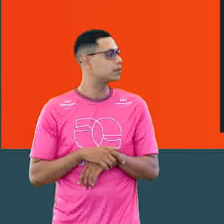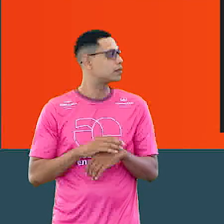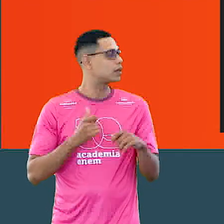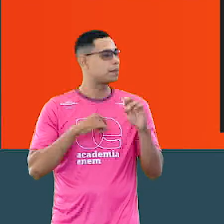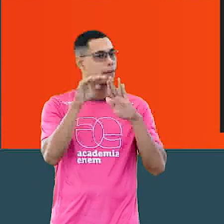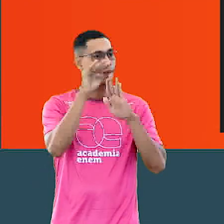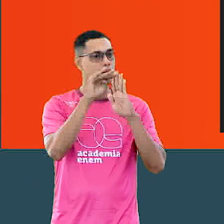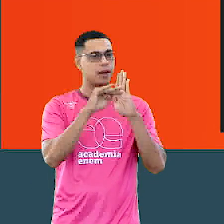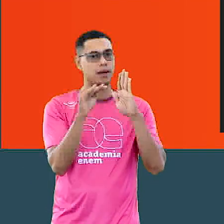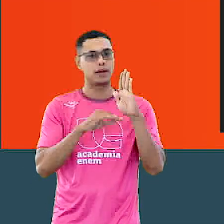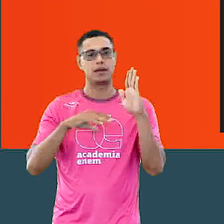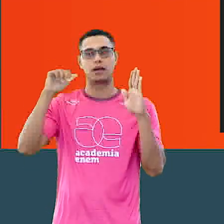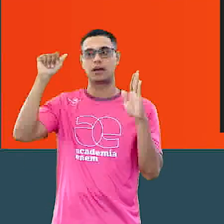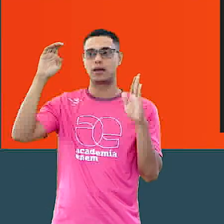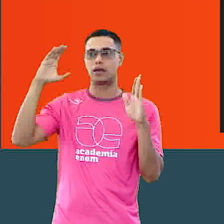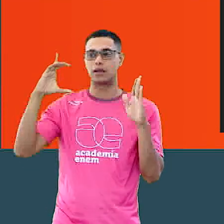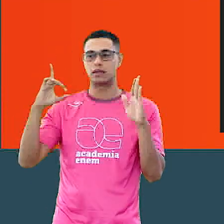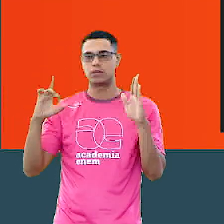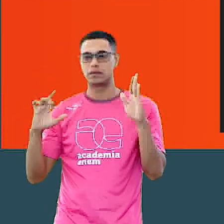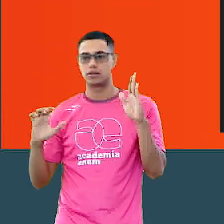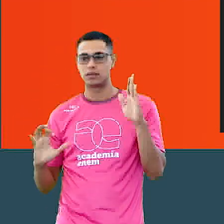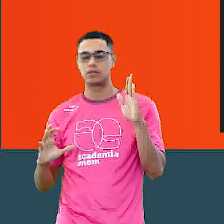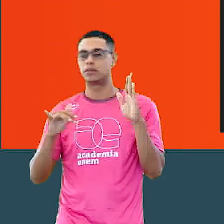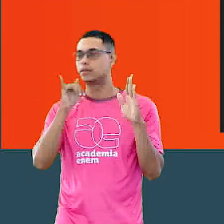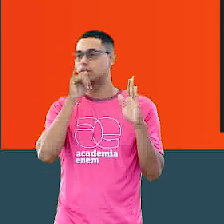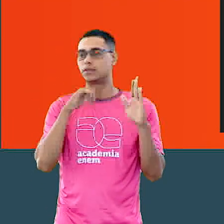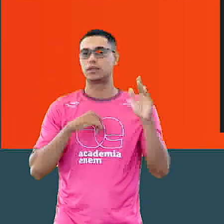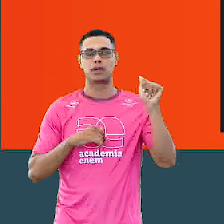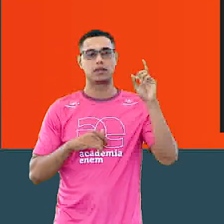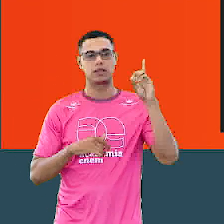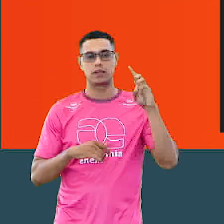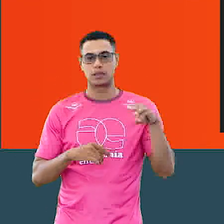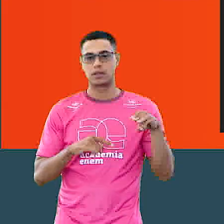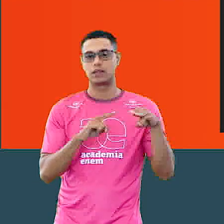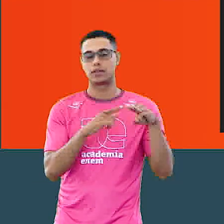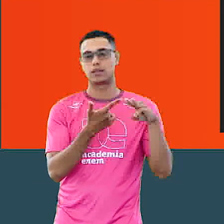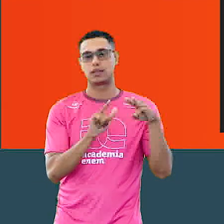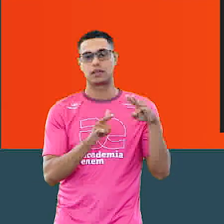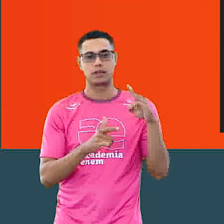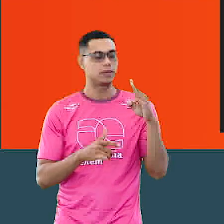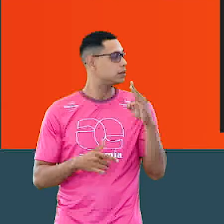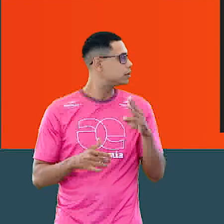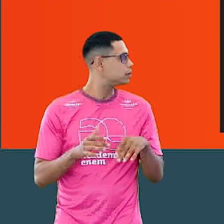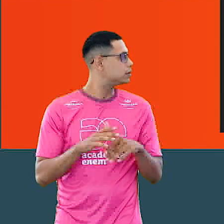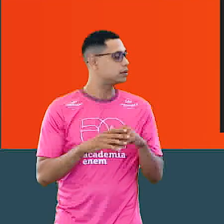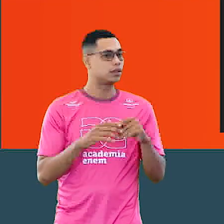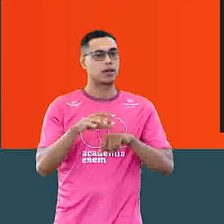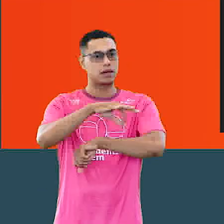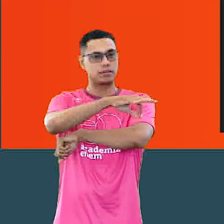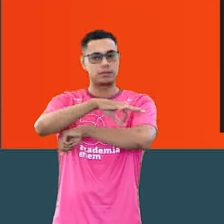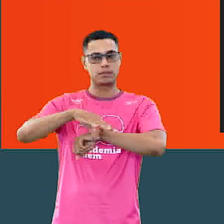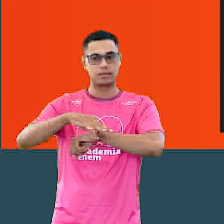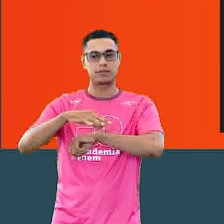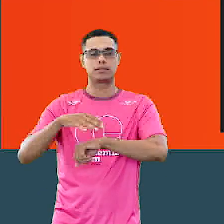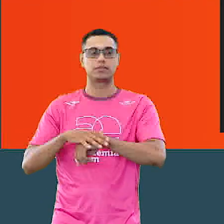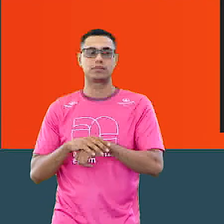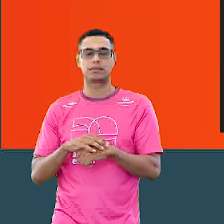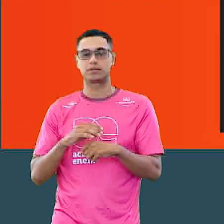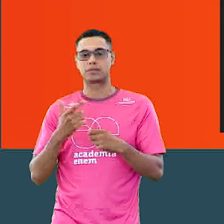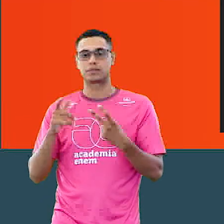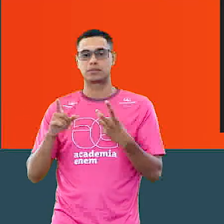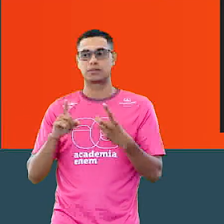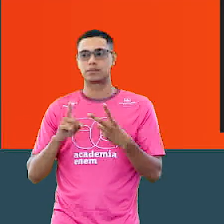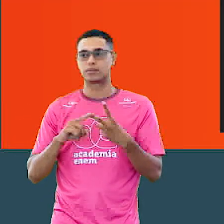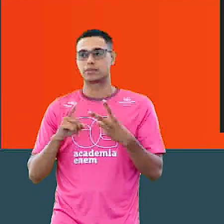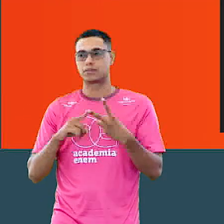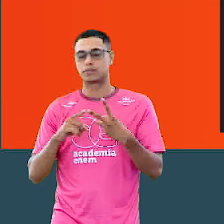ordem alfabética. Começa com a administração. Vamos descendo só um pouquinho. Arquitetura. Vai